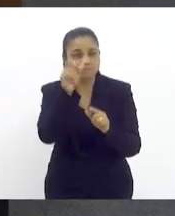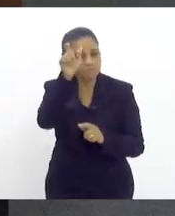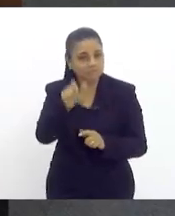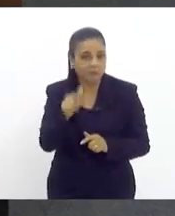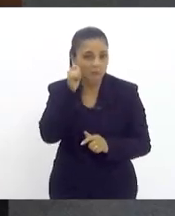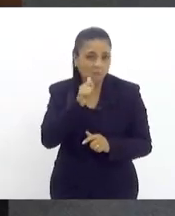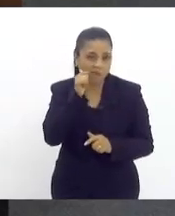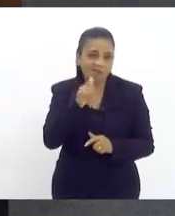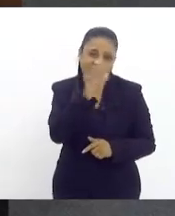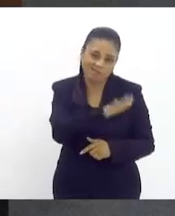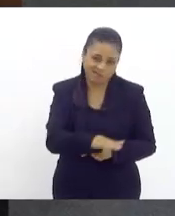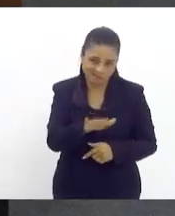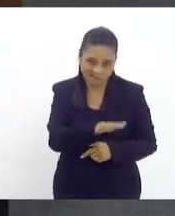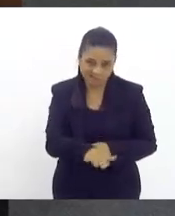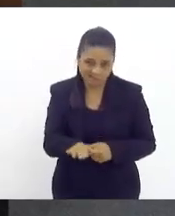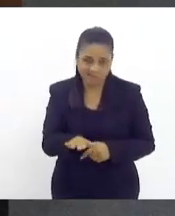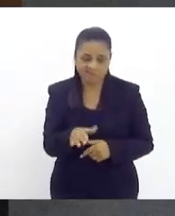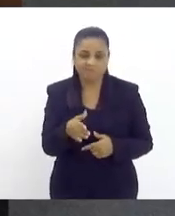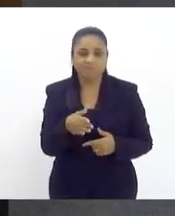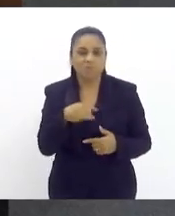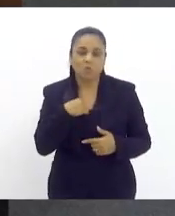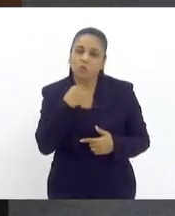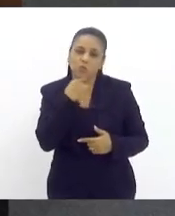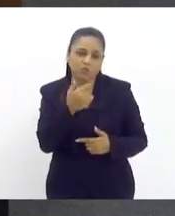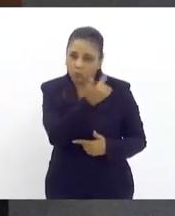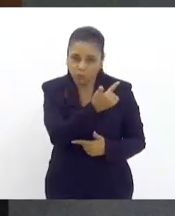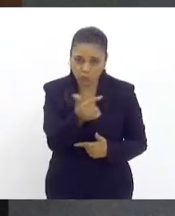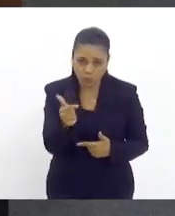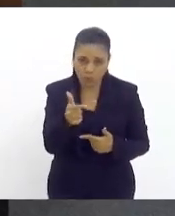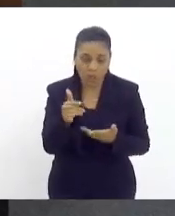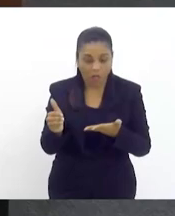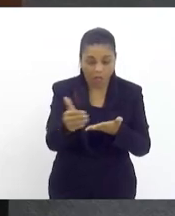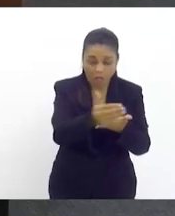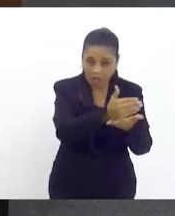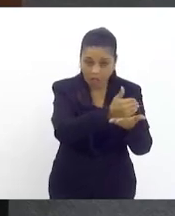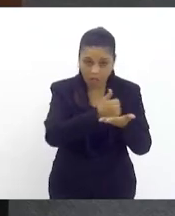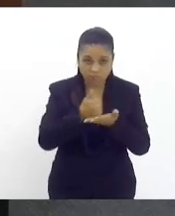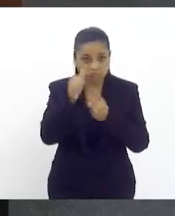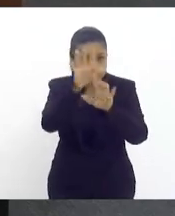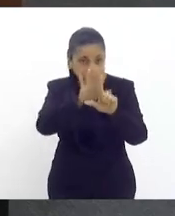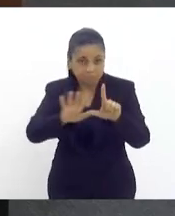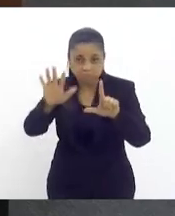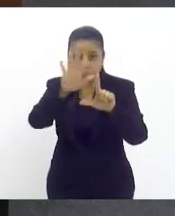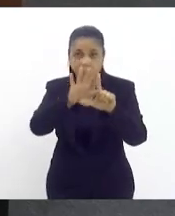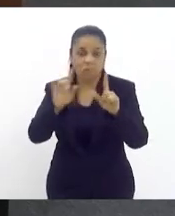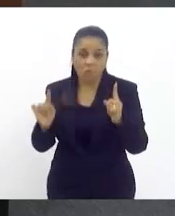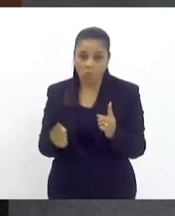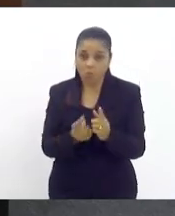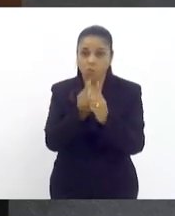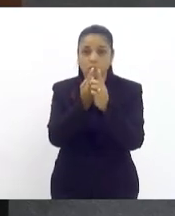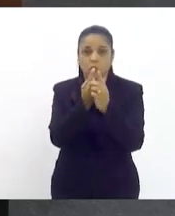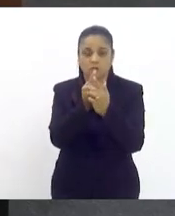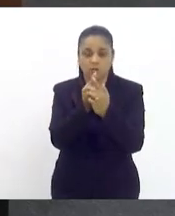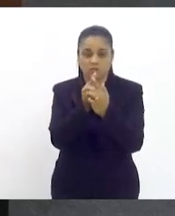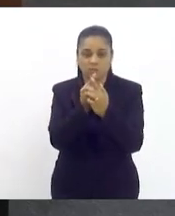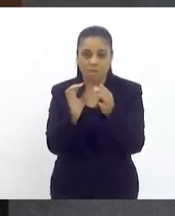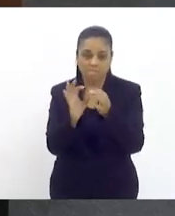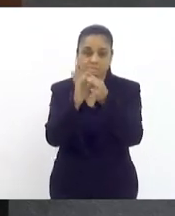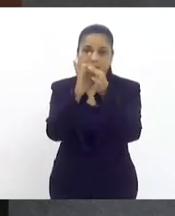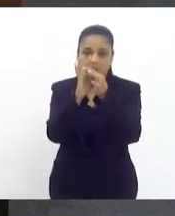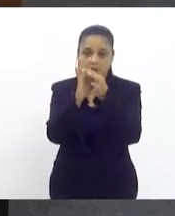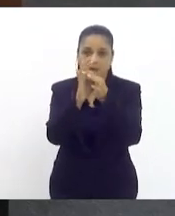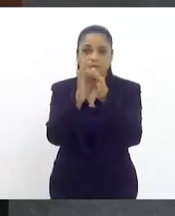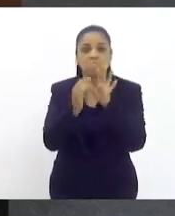nossas crianças então eu não tenho dúvida que a produção de dados que tem uma plataforma unificada vai fazer com que a